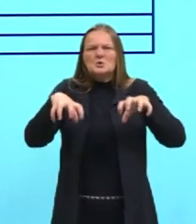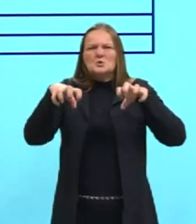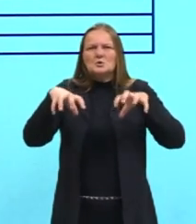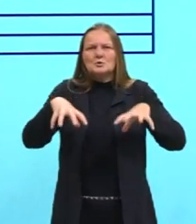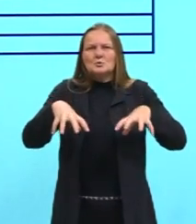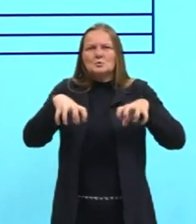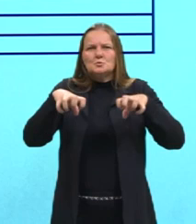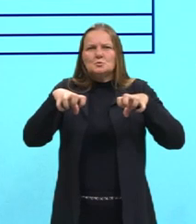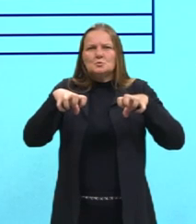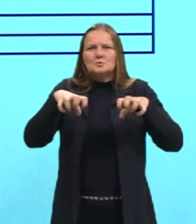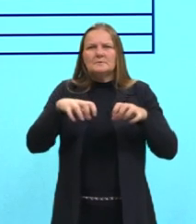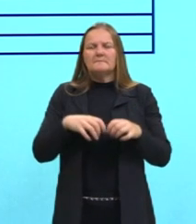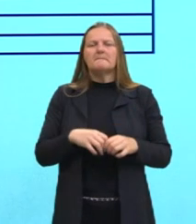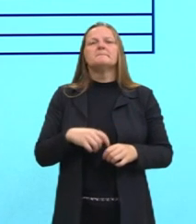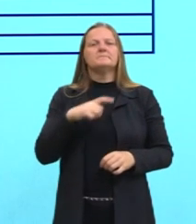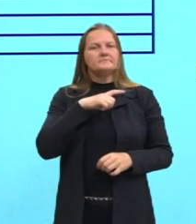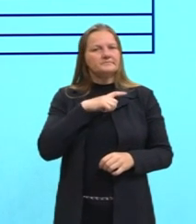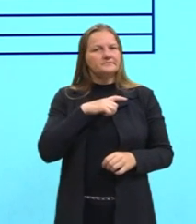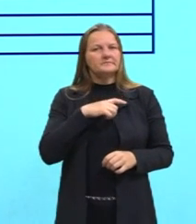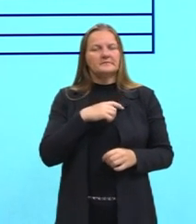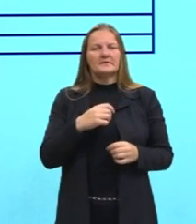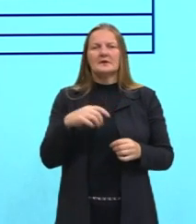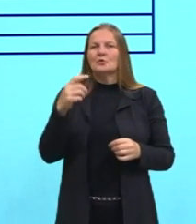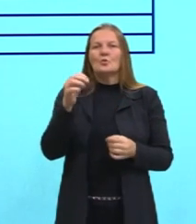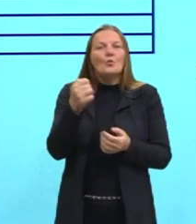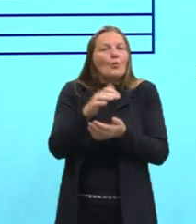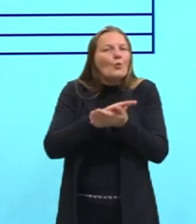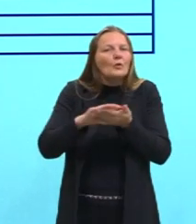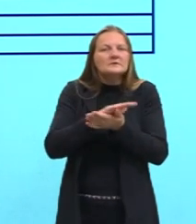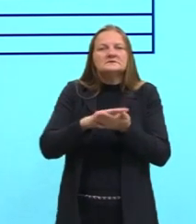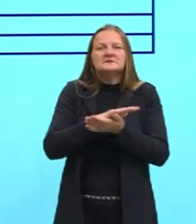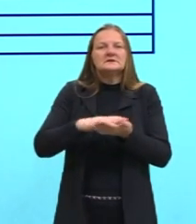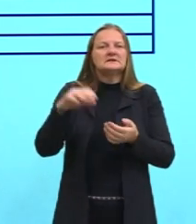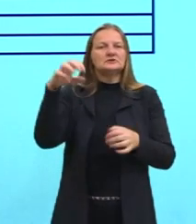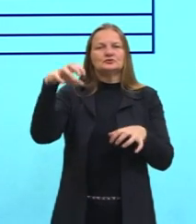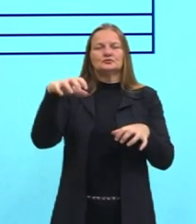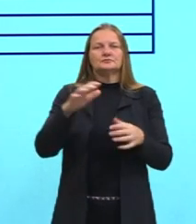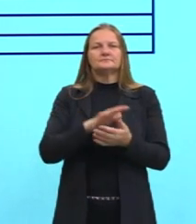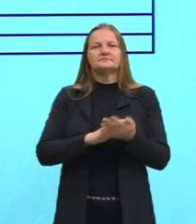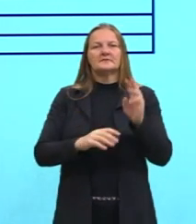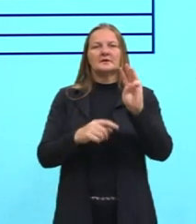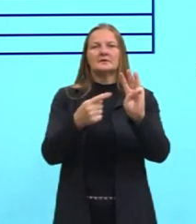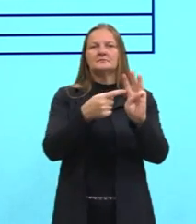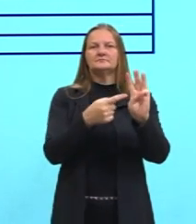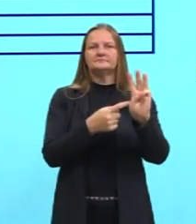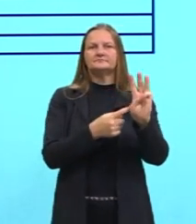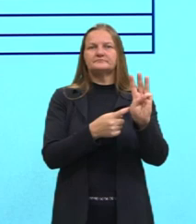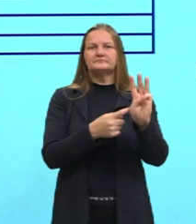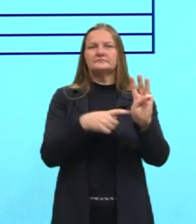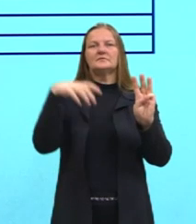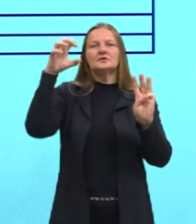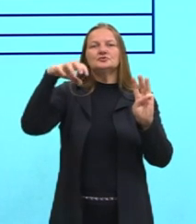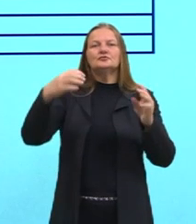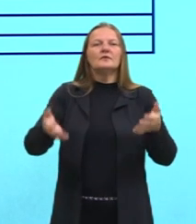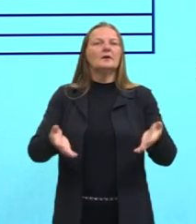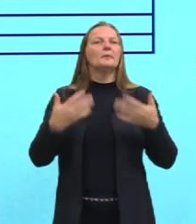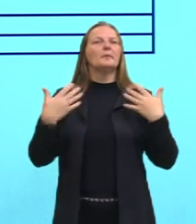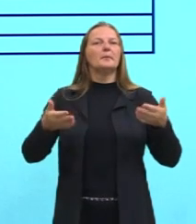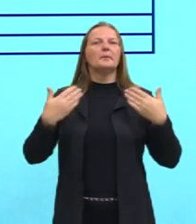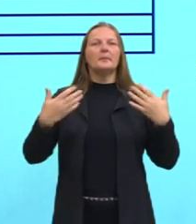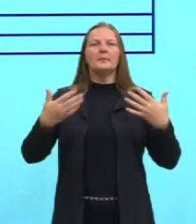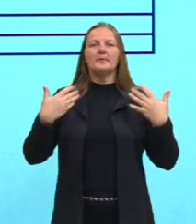tão nessa região a gente sabe que é seca né uma região quase desértica w o que que é o w chuvas de verão